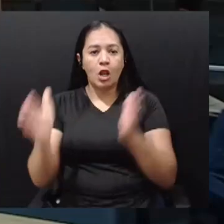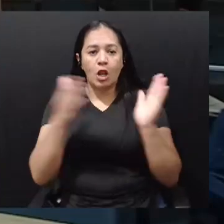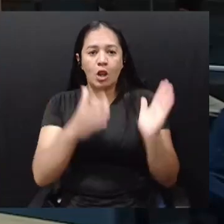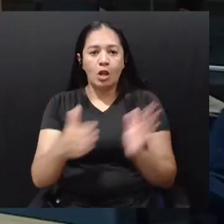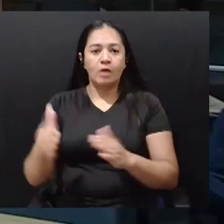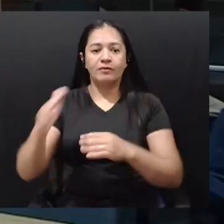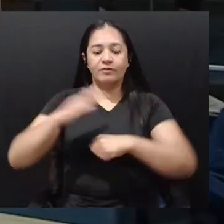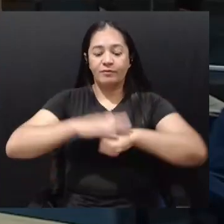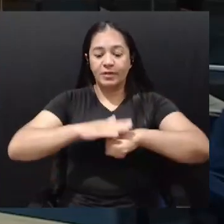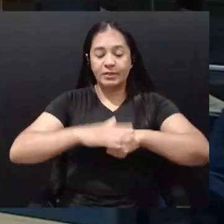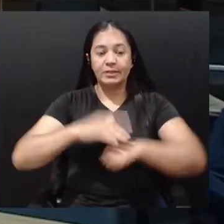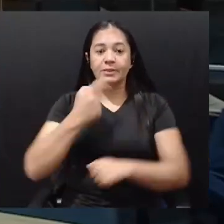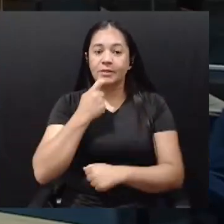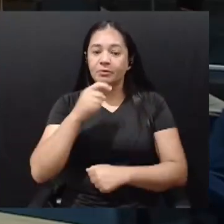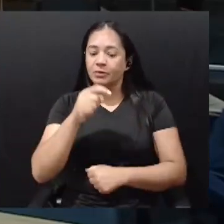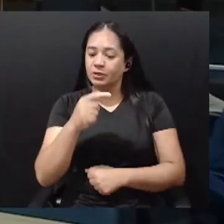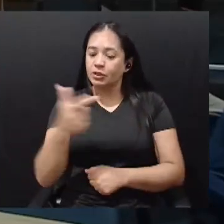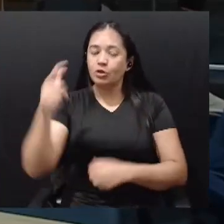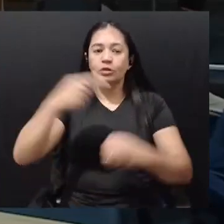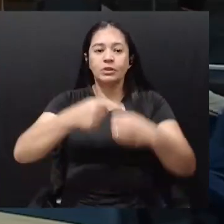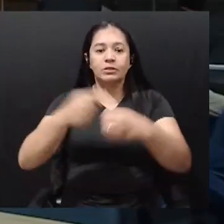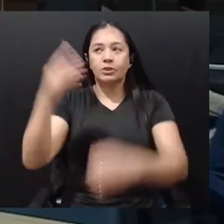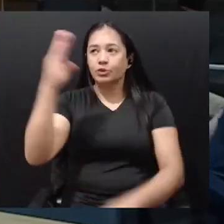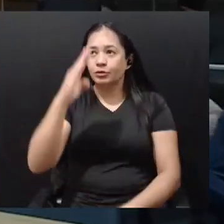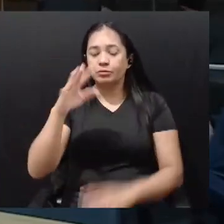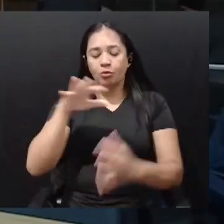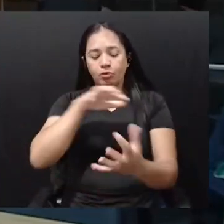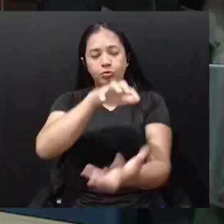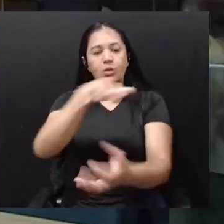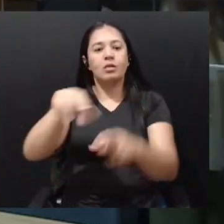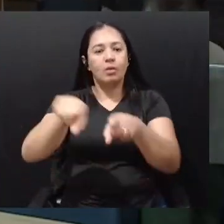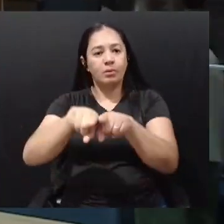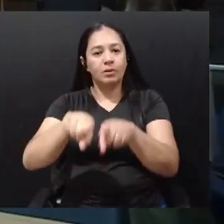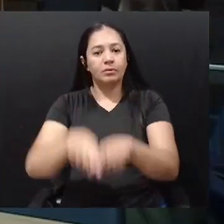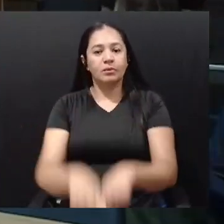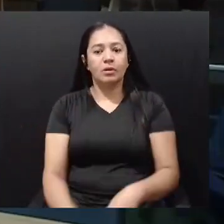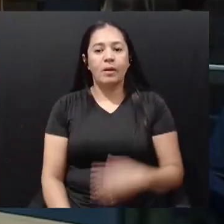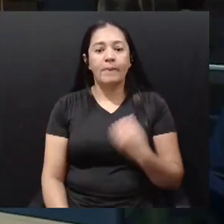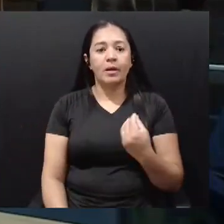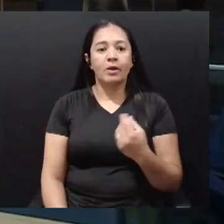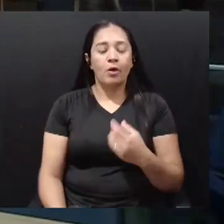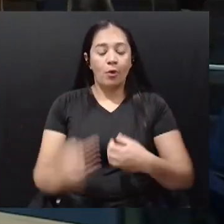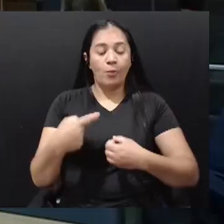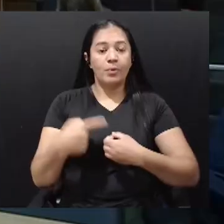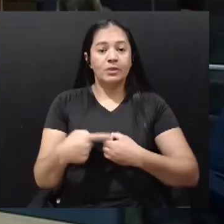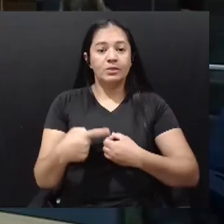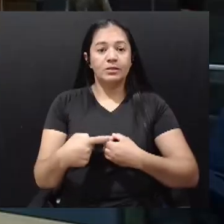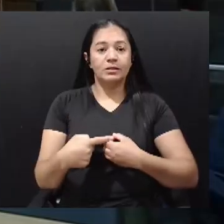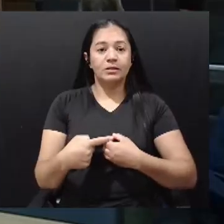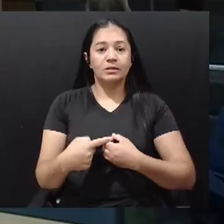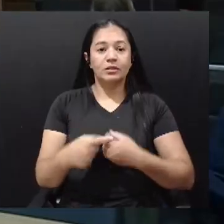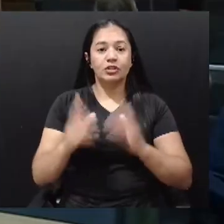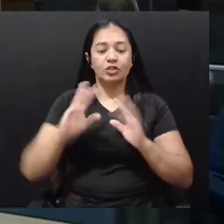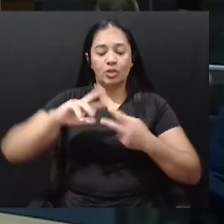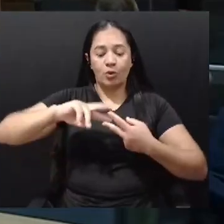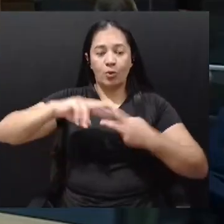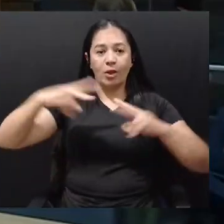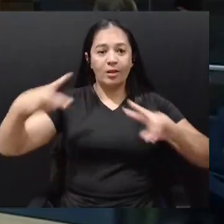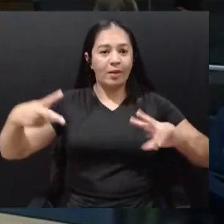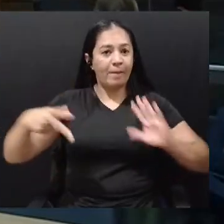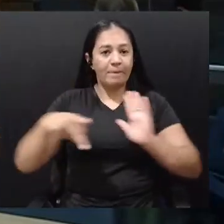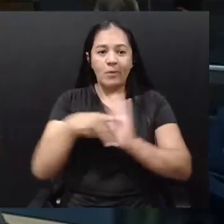do Brasil e também pelo mundo todo, para uma cidade que tem no seu DNA a questão do cinema, né? O cinema